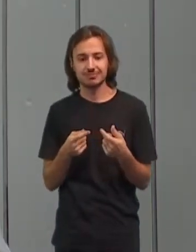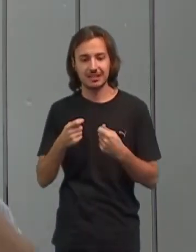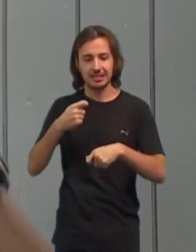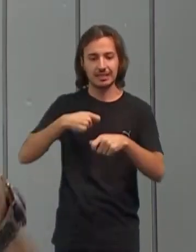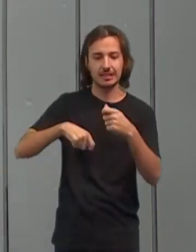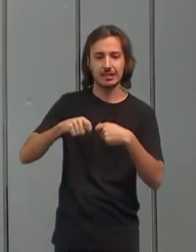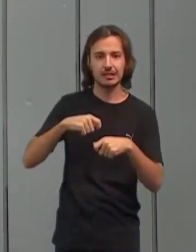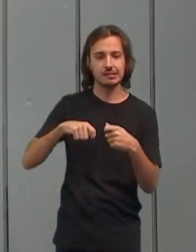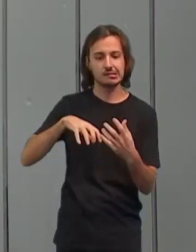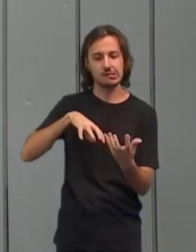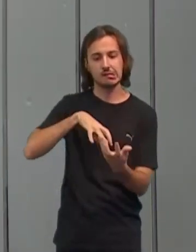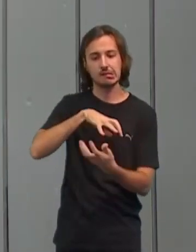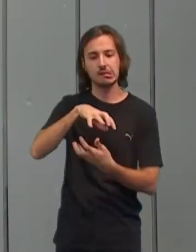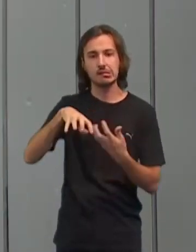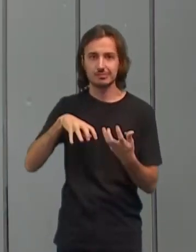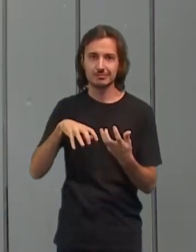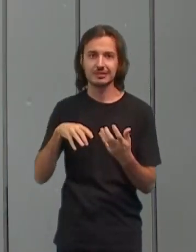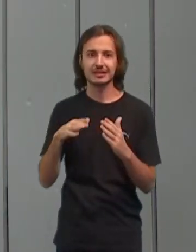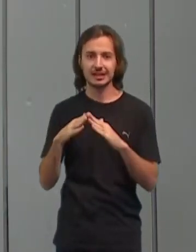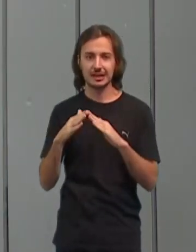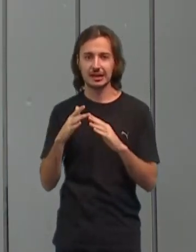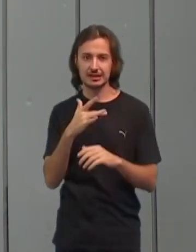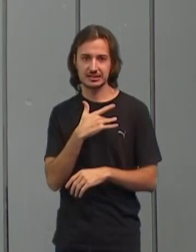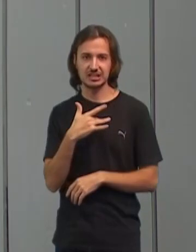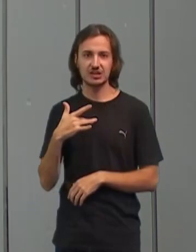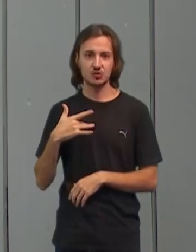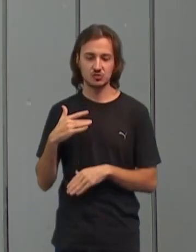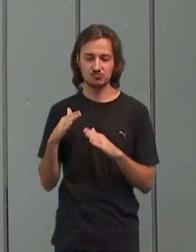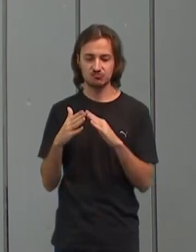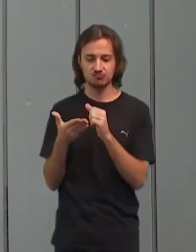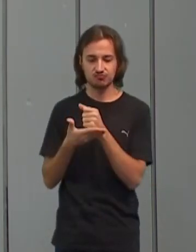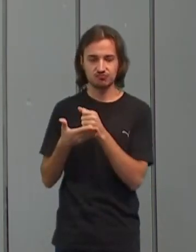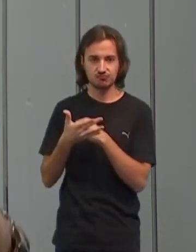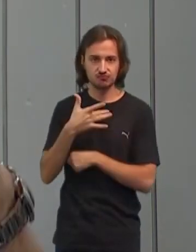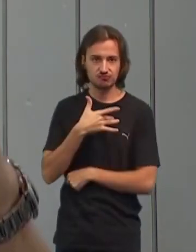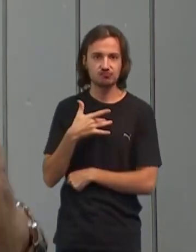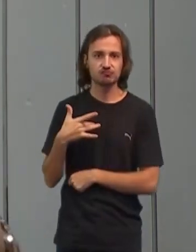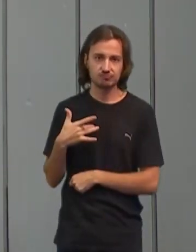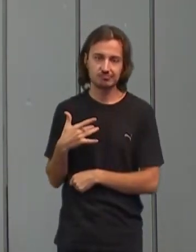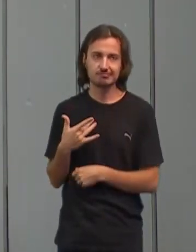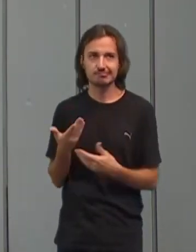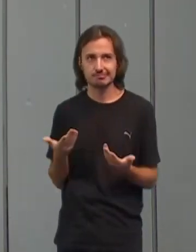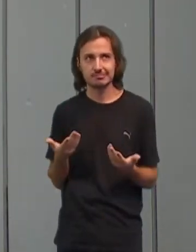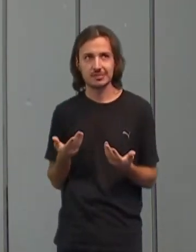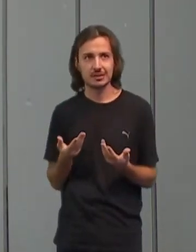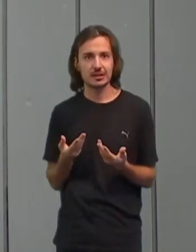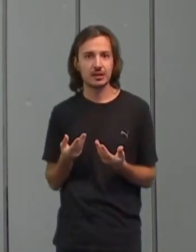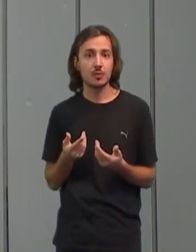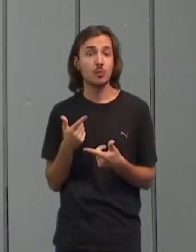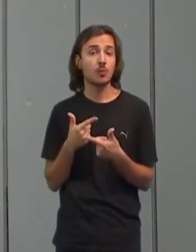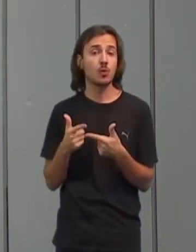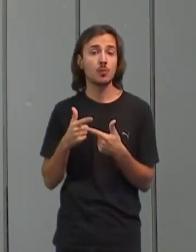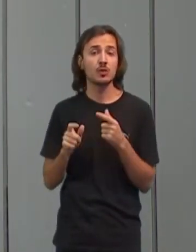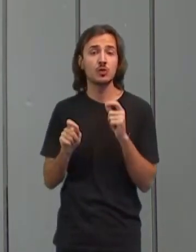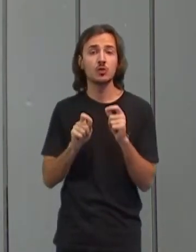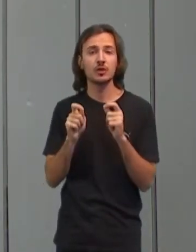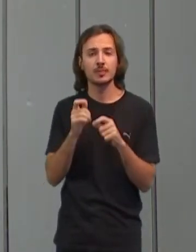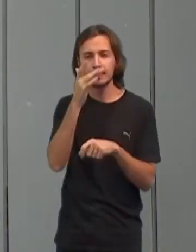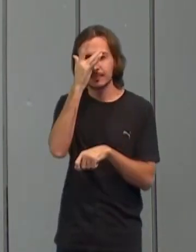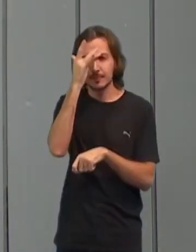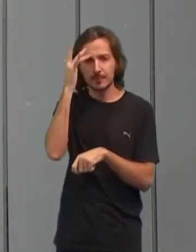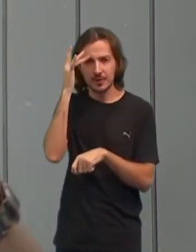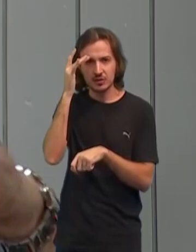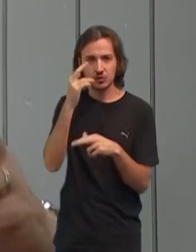administrativa das unidades básicas de saúde. Você acaba delegando aos gerentes,